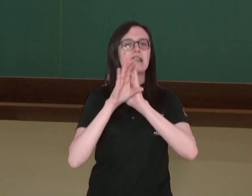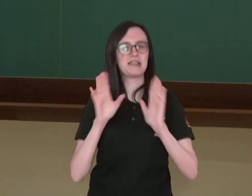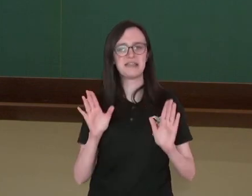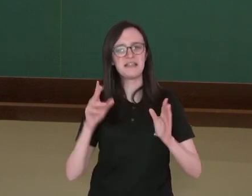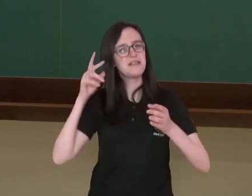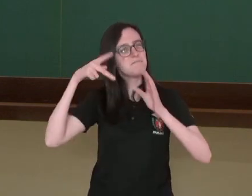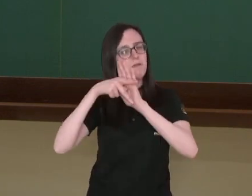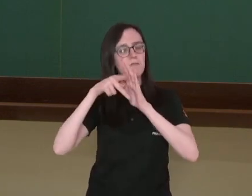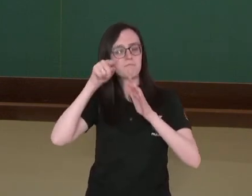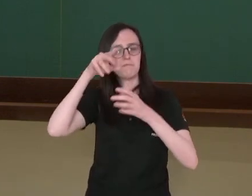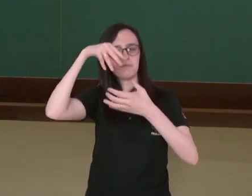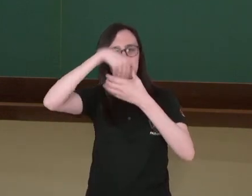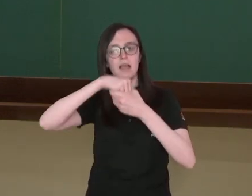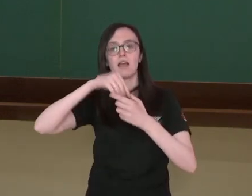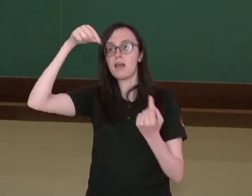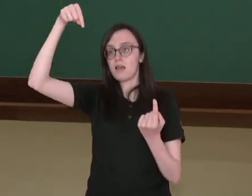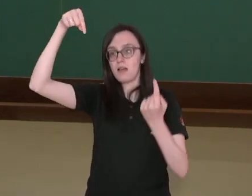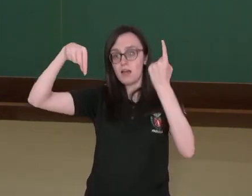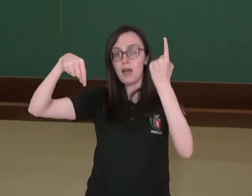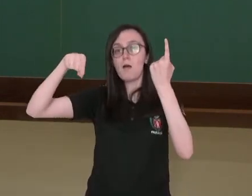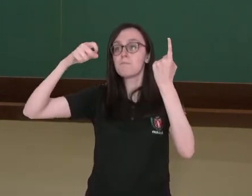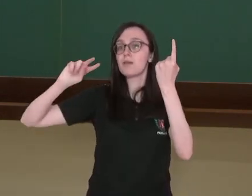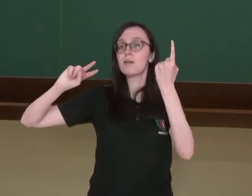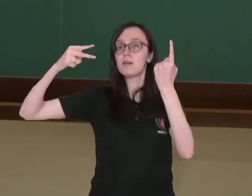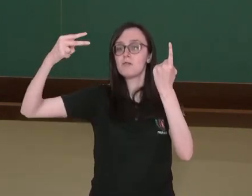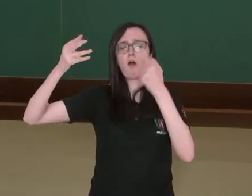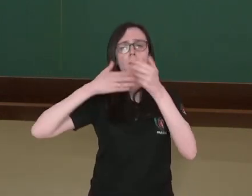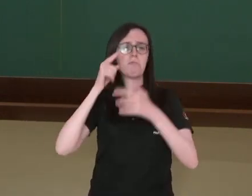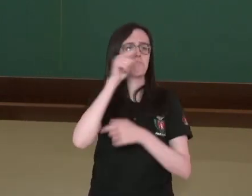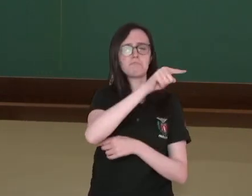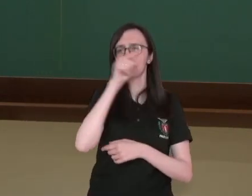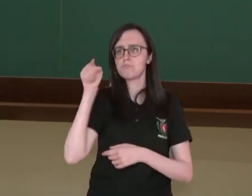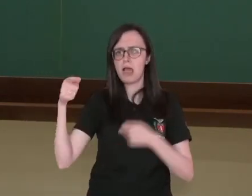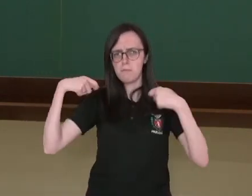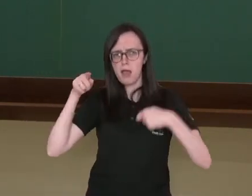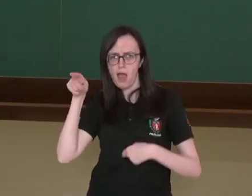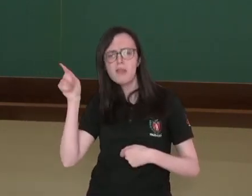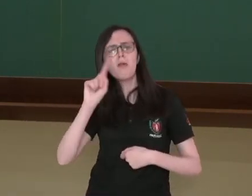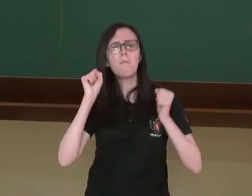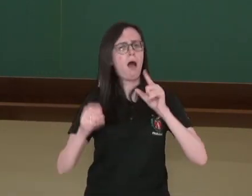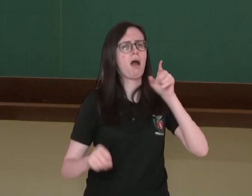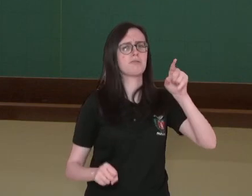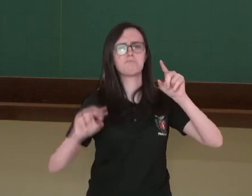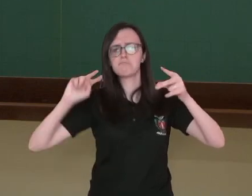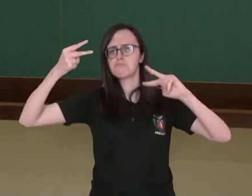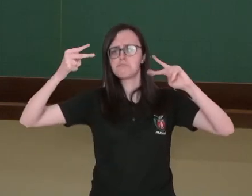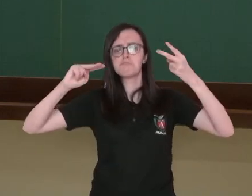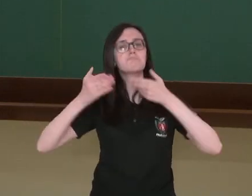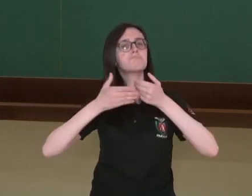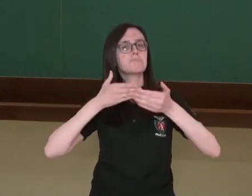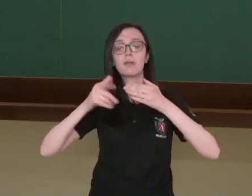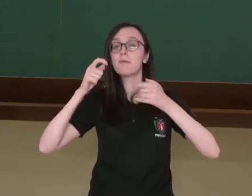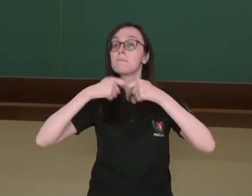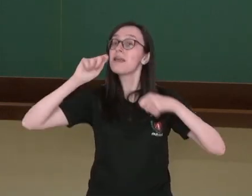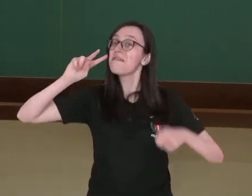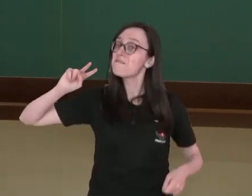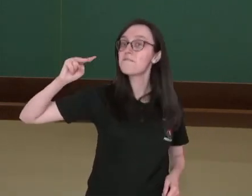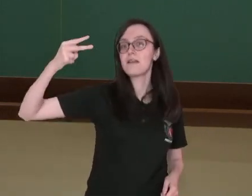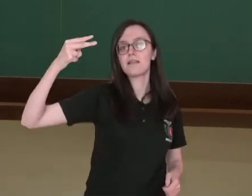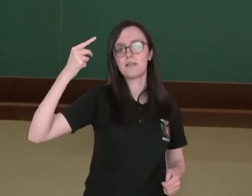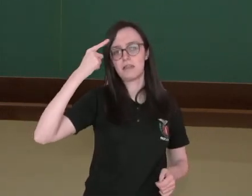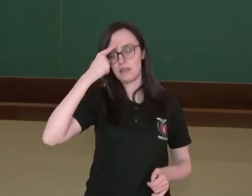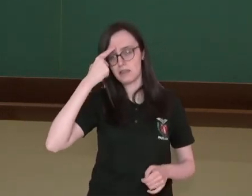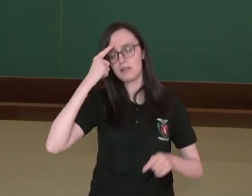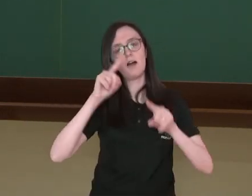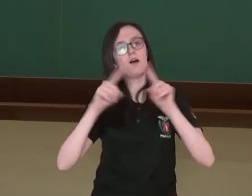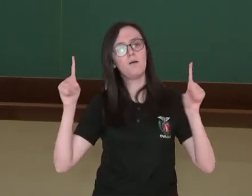grandezas inversamente proporcional, você tem que inverter uma delas. Precisa ser a segunda? Não. Eu poderia inverter a primeira,